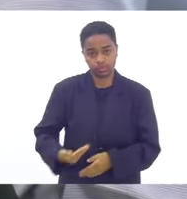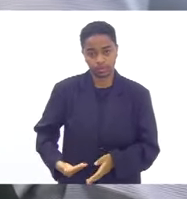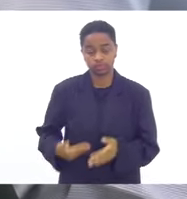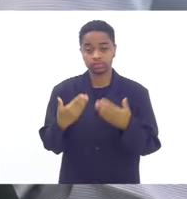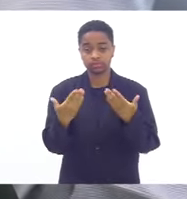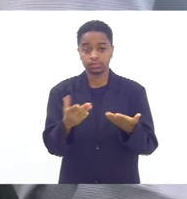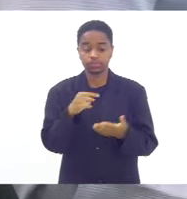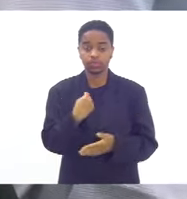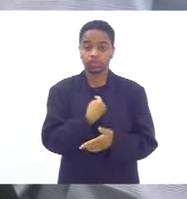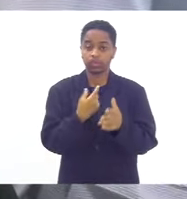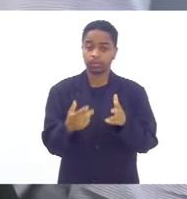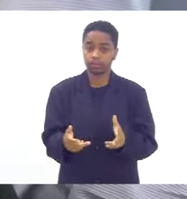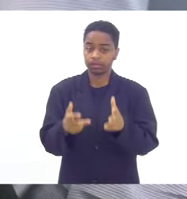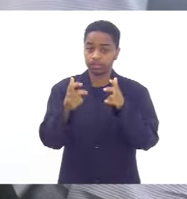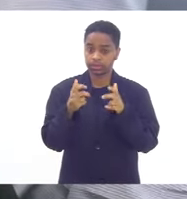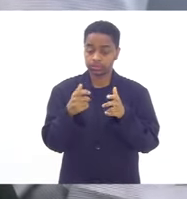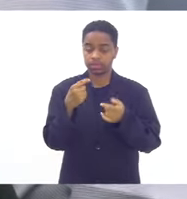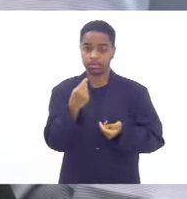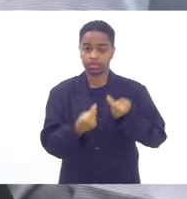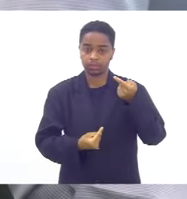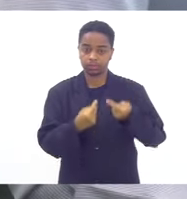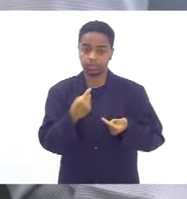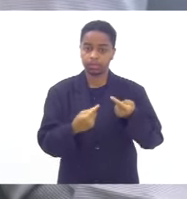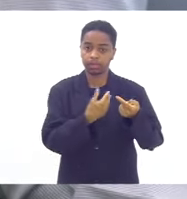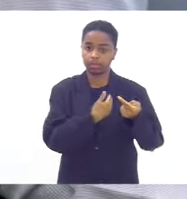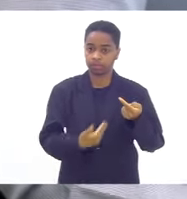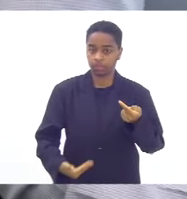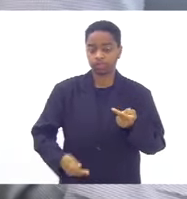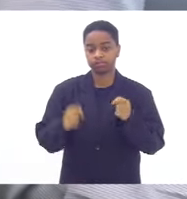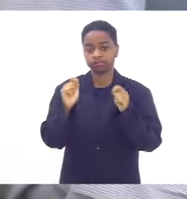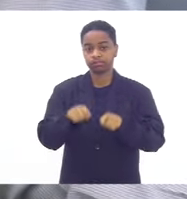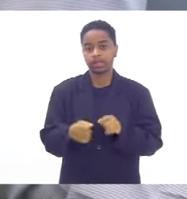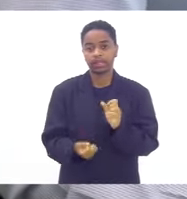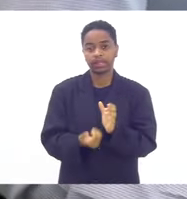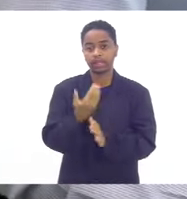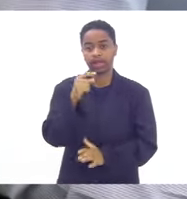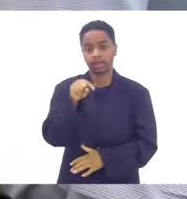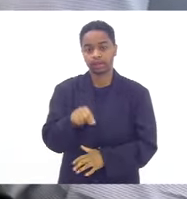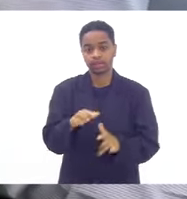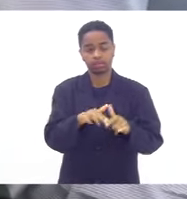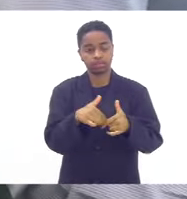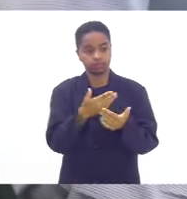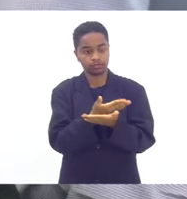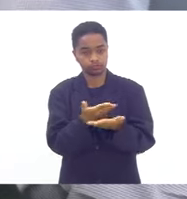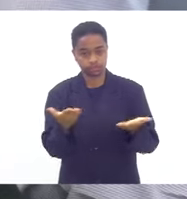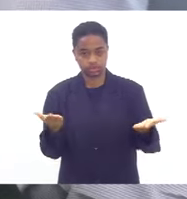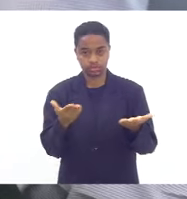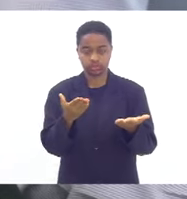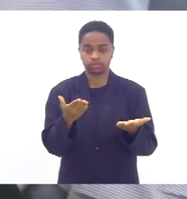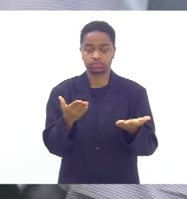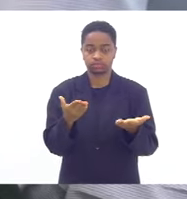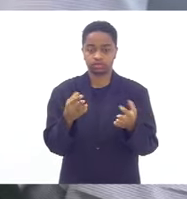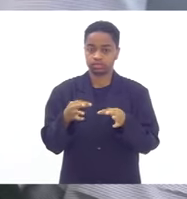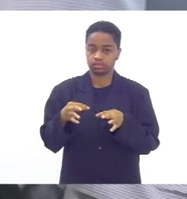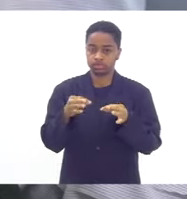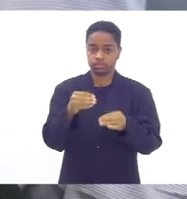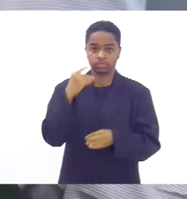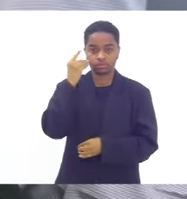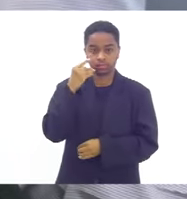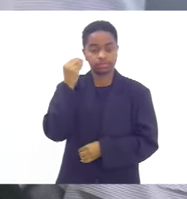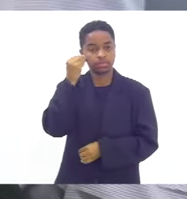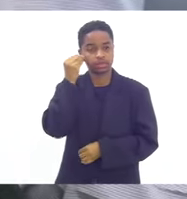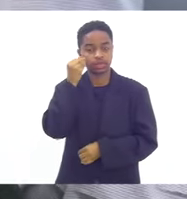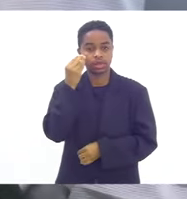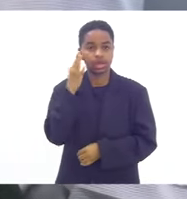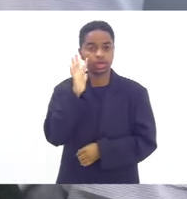entende que políticas públicas possam ser criadas aqui através dos senhores e das senhoras para endereçar esses